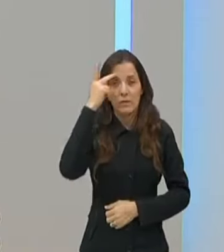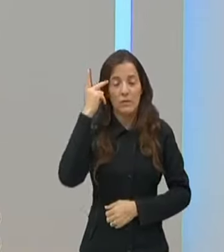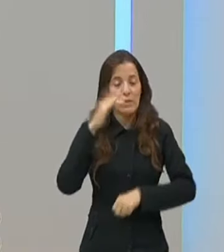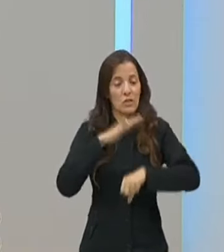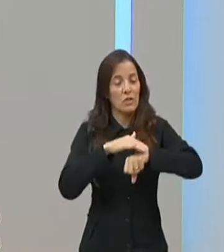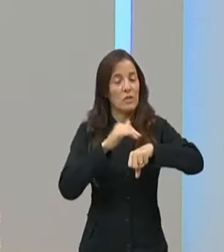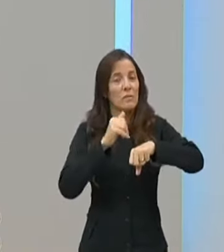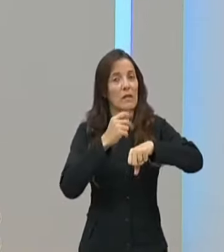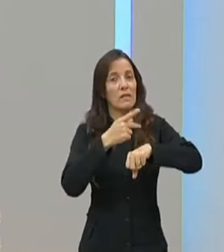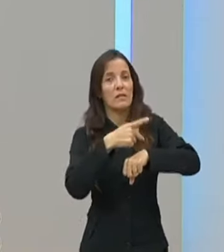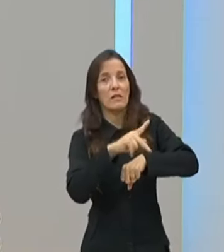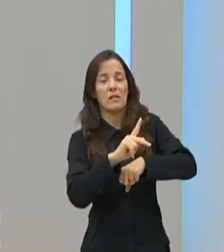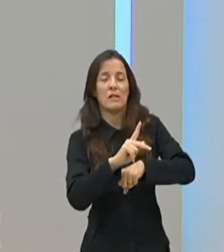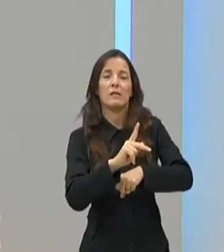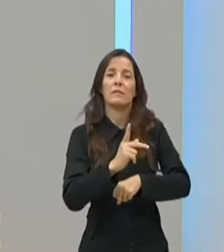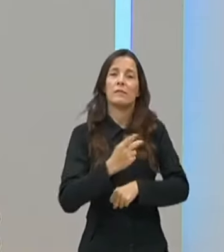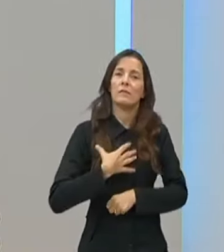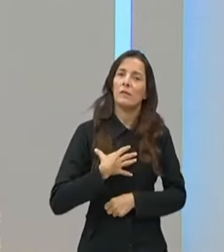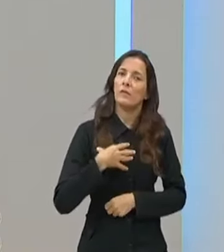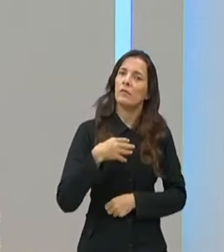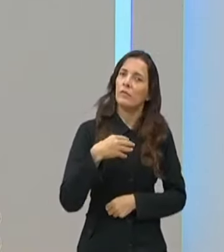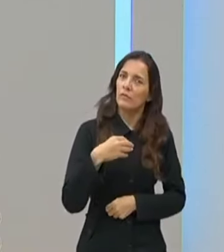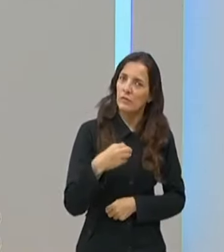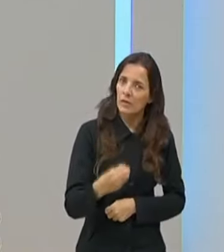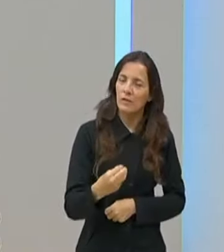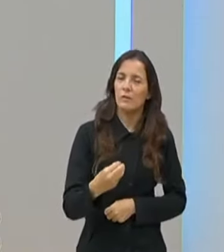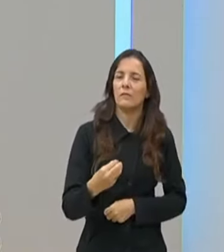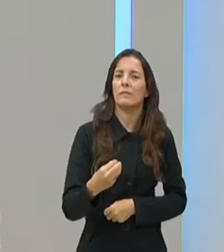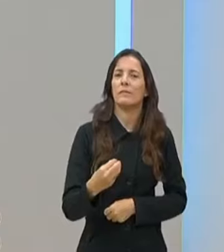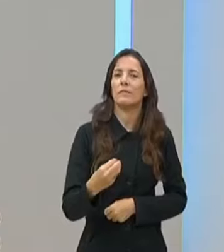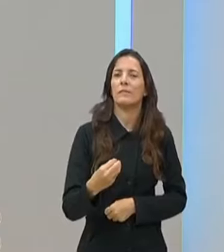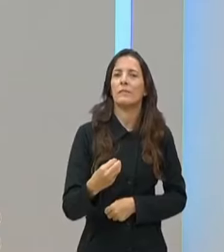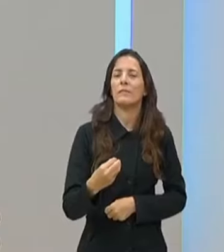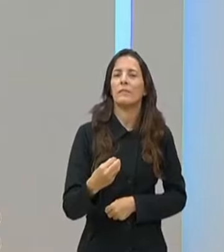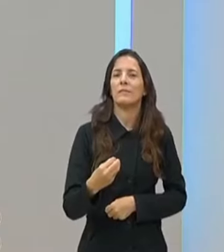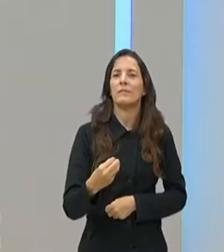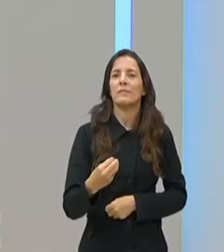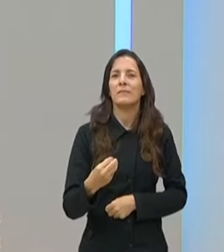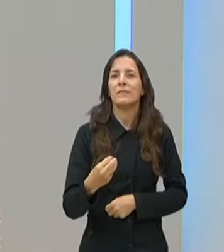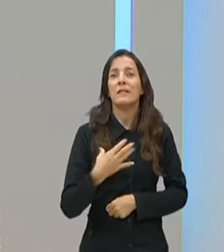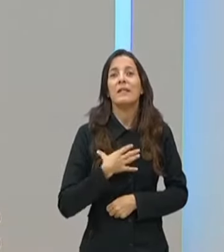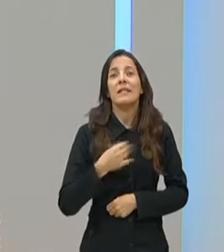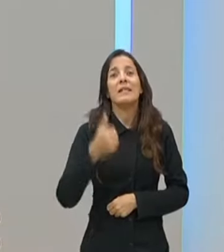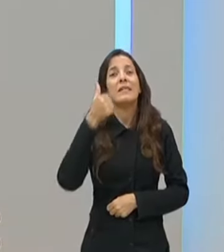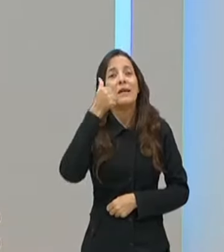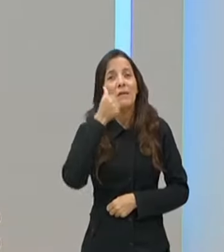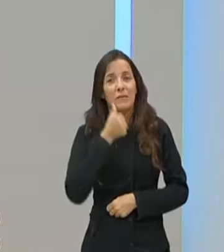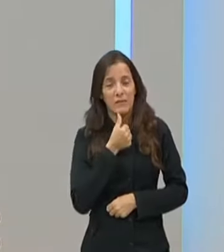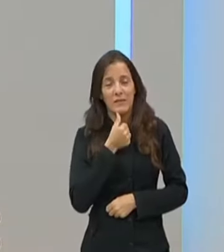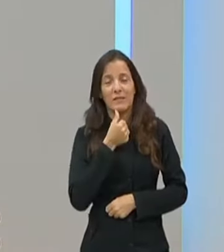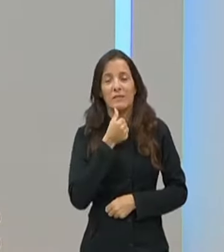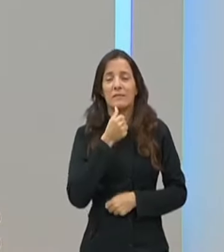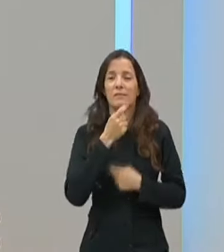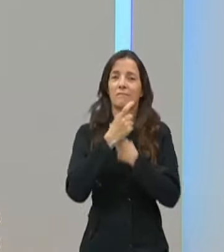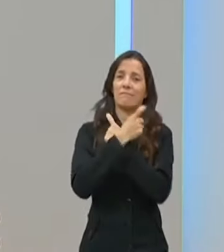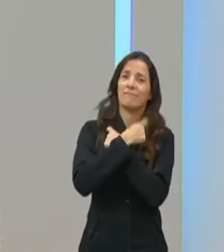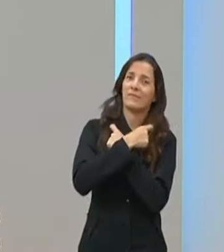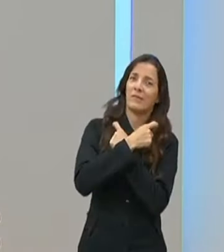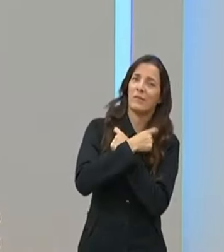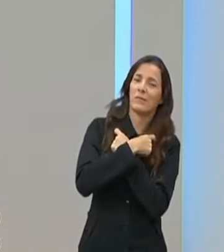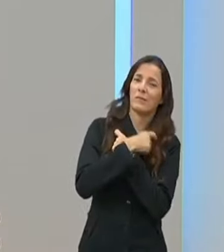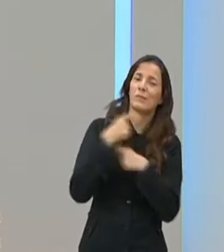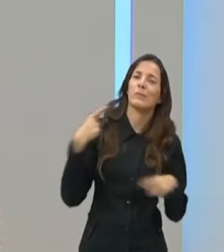o povo de Deus, do que por um pouco de tempo ter o gozo do pecado, tendo por maiores riquezas